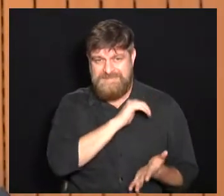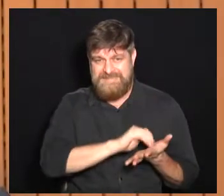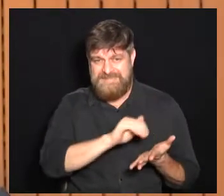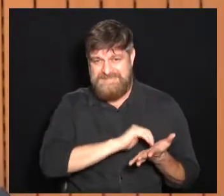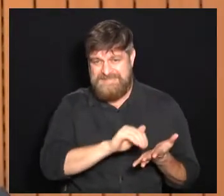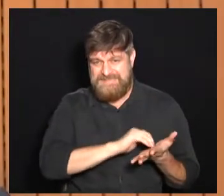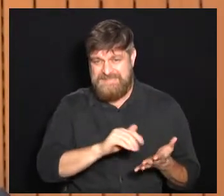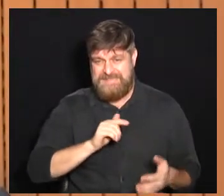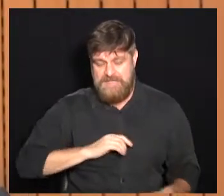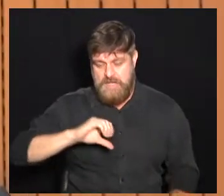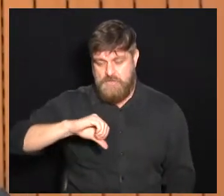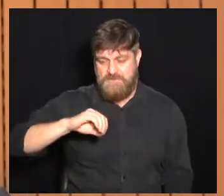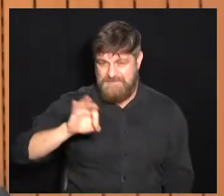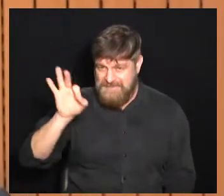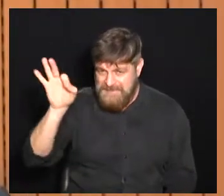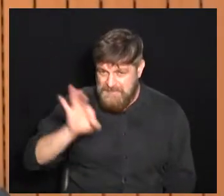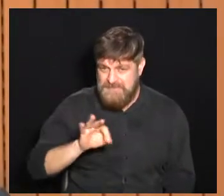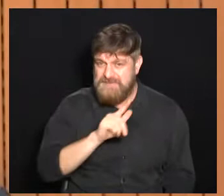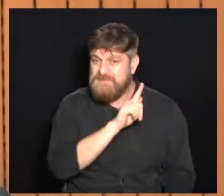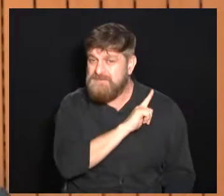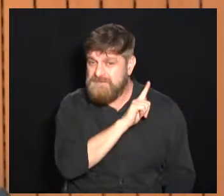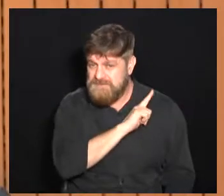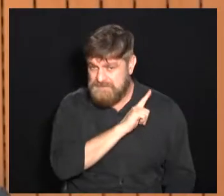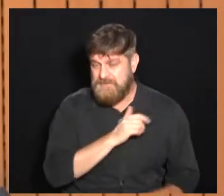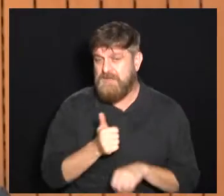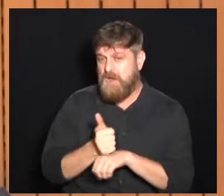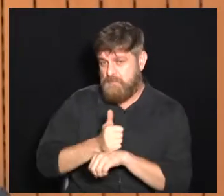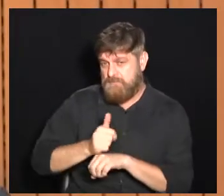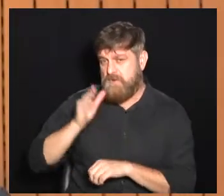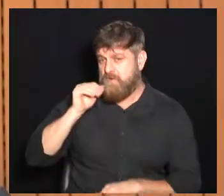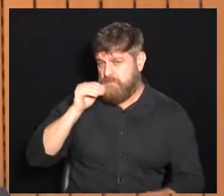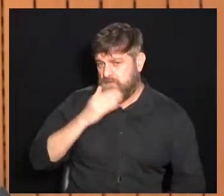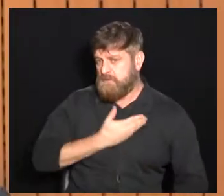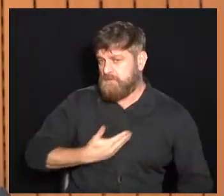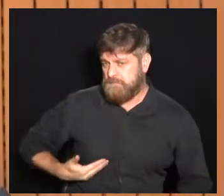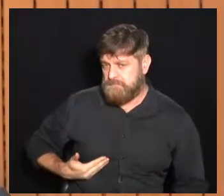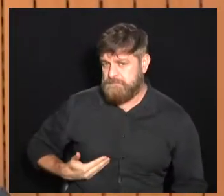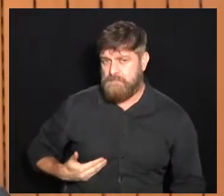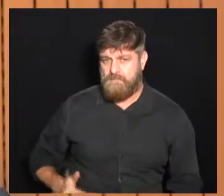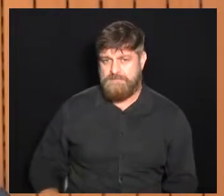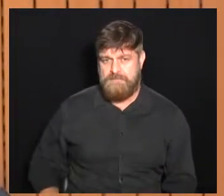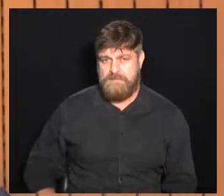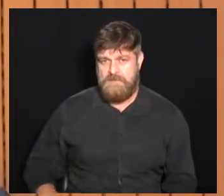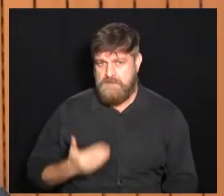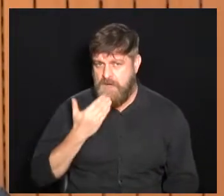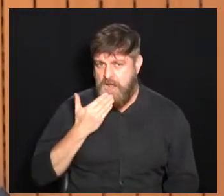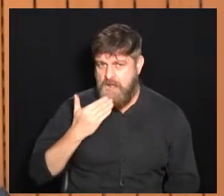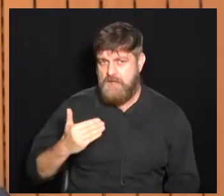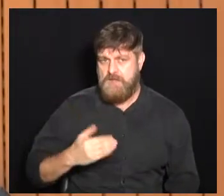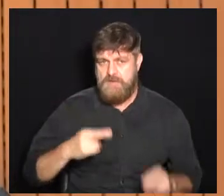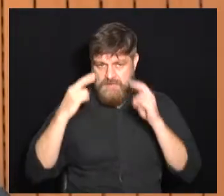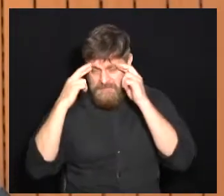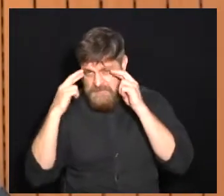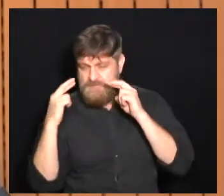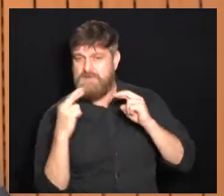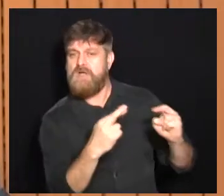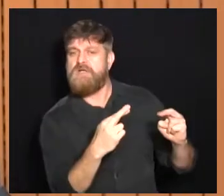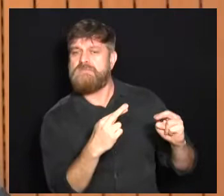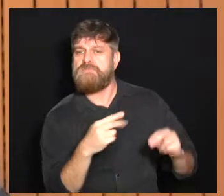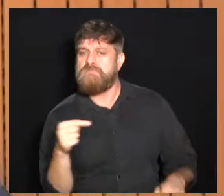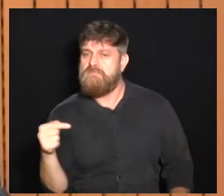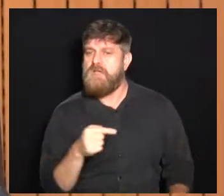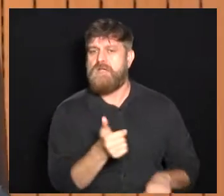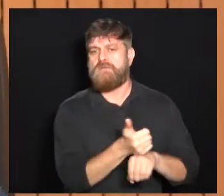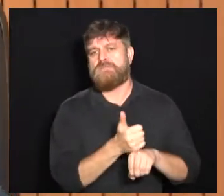de 90% dos gestores são profissionais de carreira. E eu peço respeito, gente, a esses